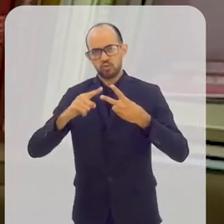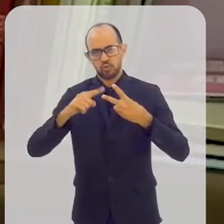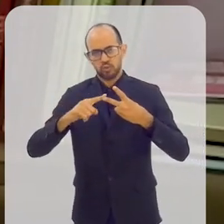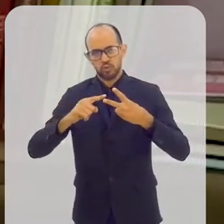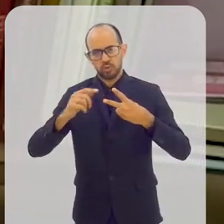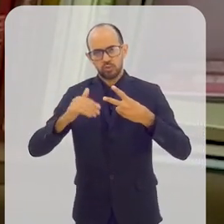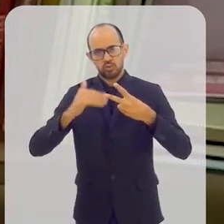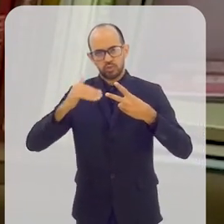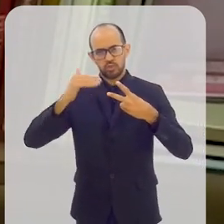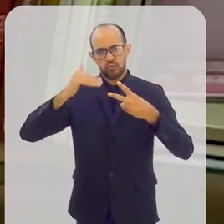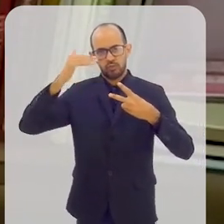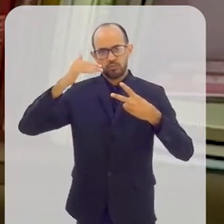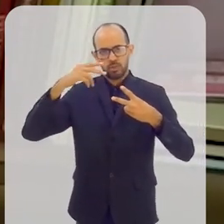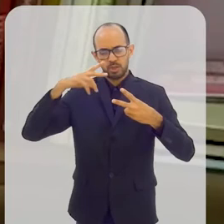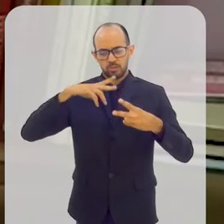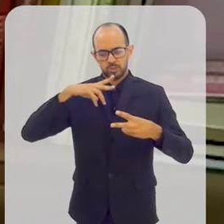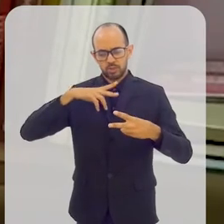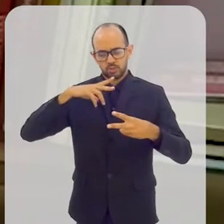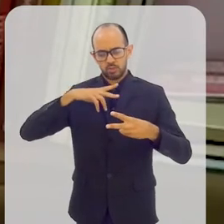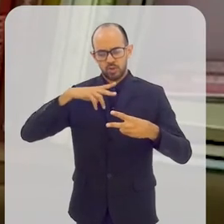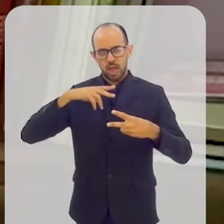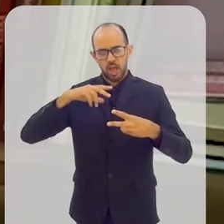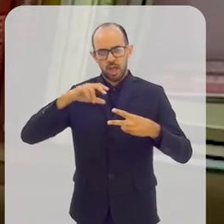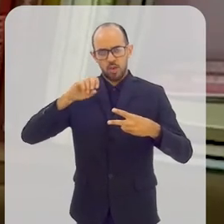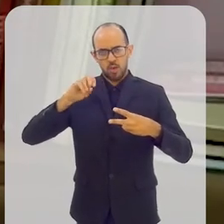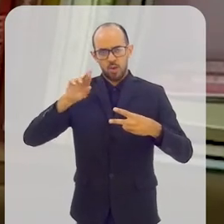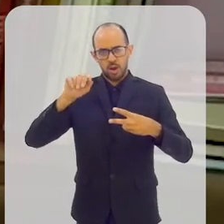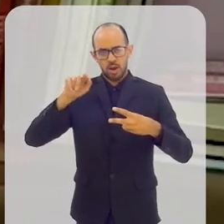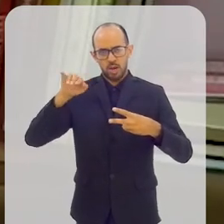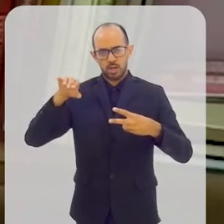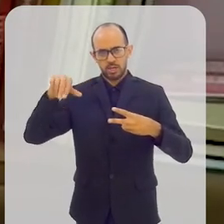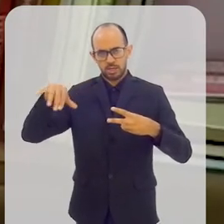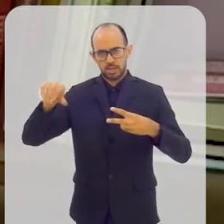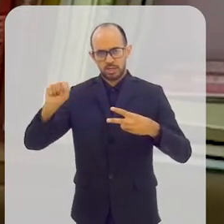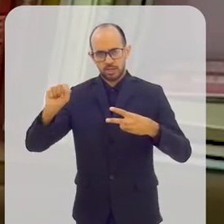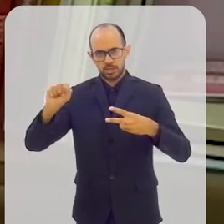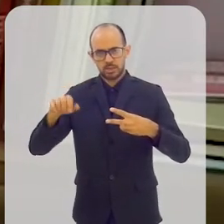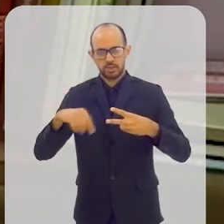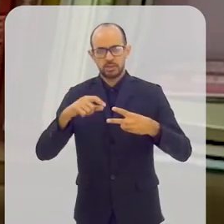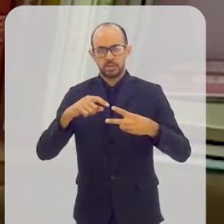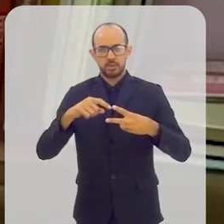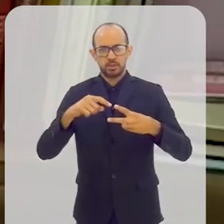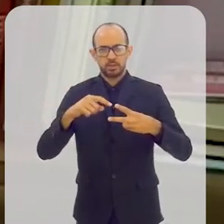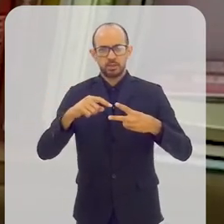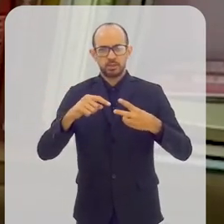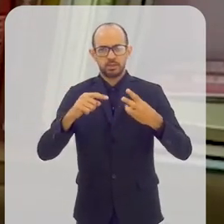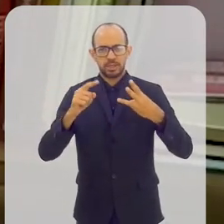segunda lição é de desenvolvimento pessoal na área orgânica. O terceiro evento